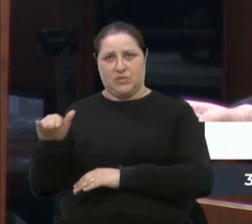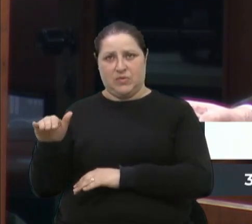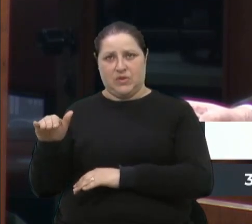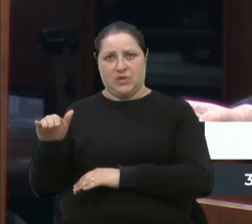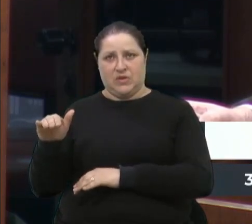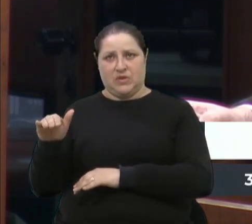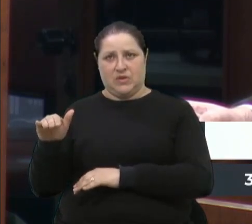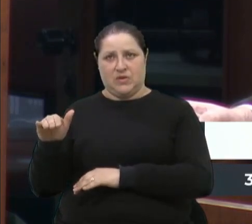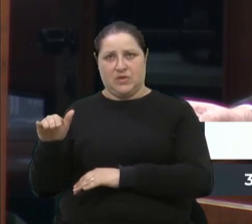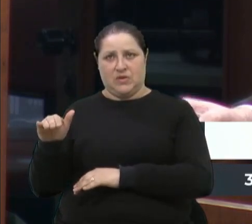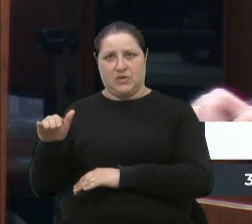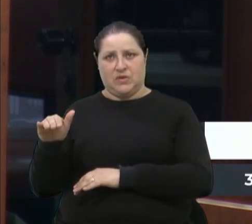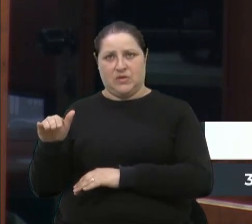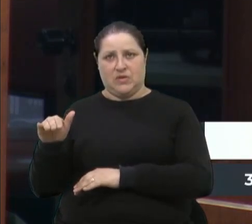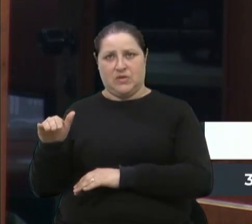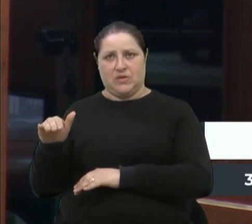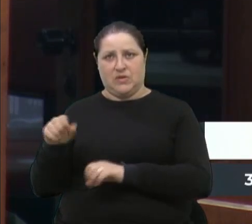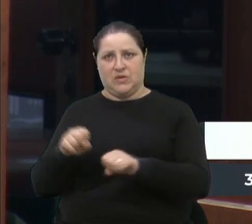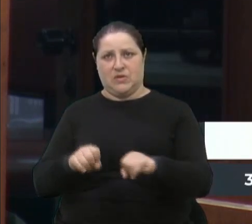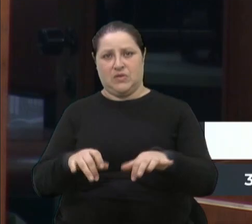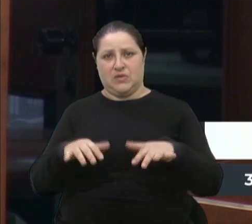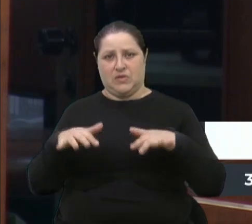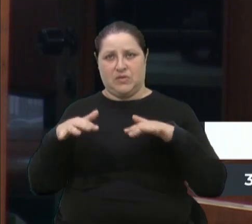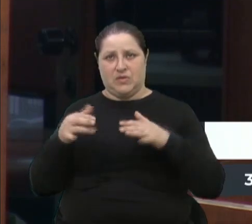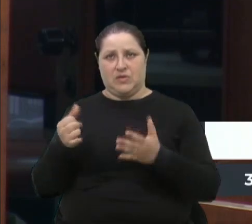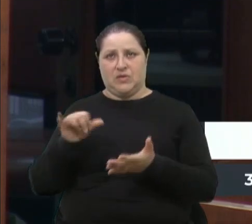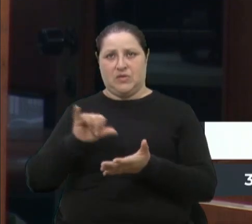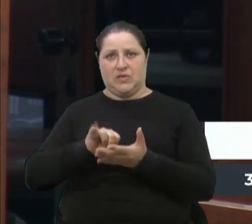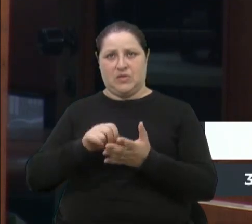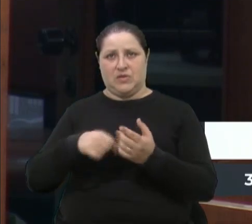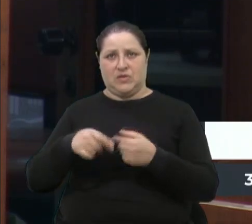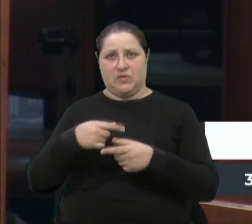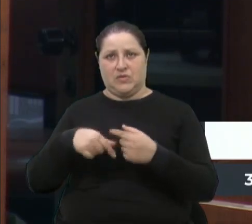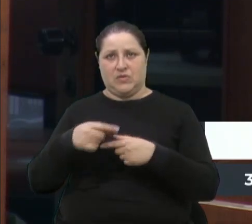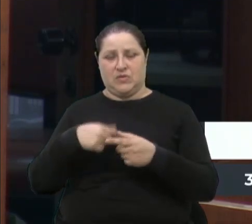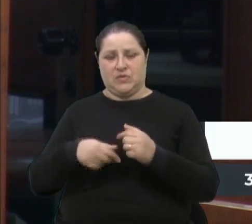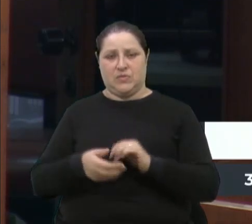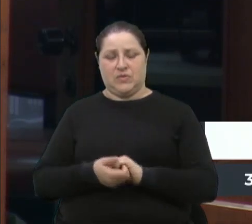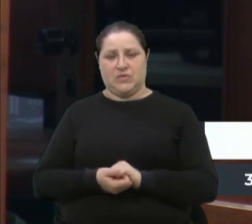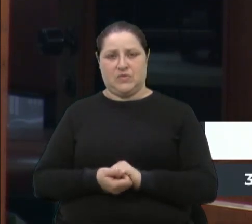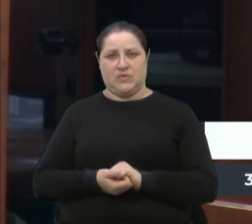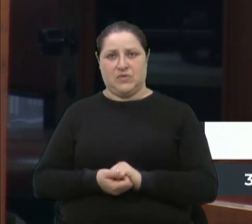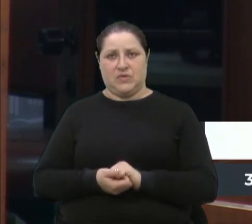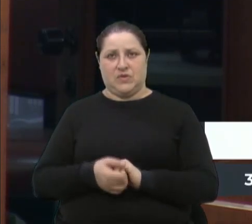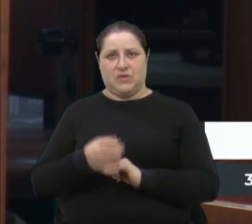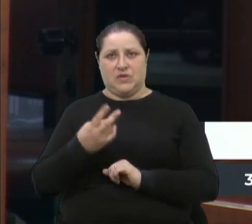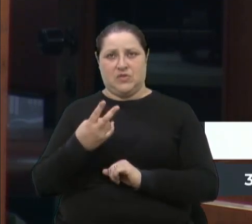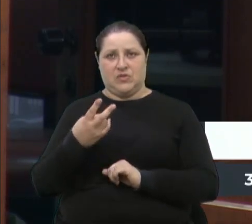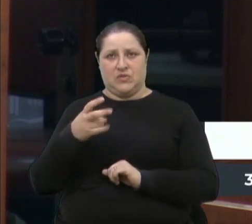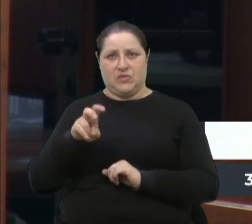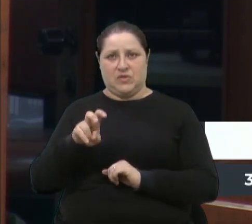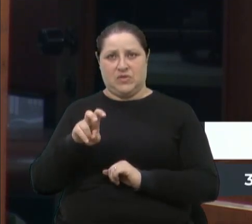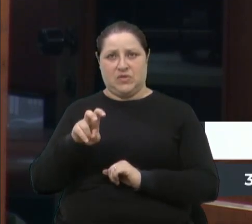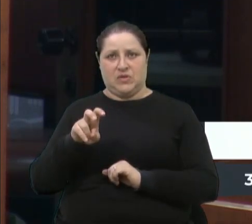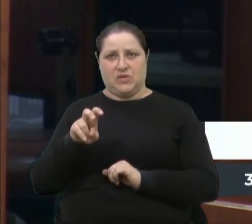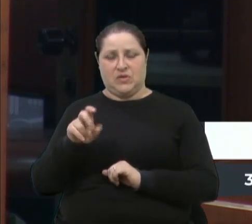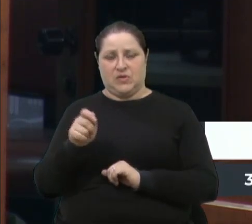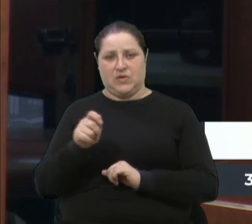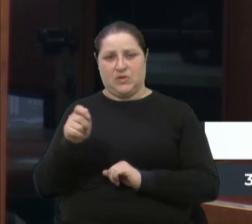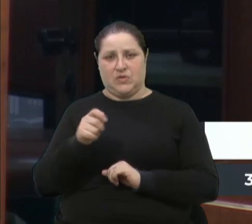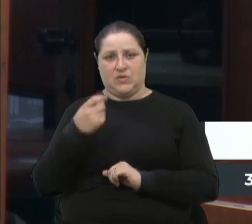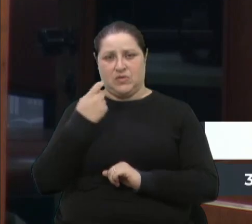8h30, tá, no auditório do Centro Administrativo. Dia 25/8,